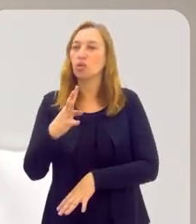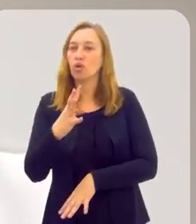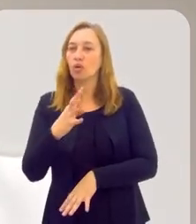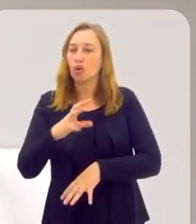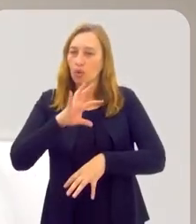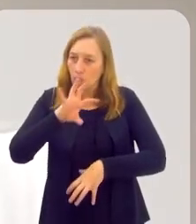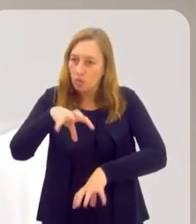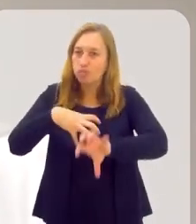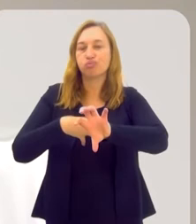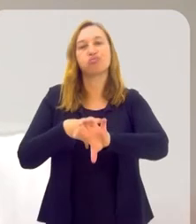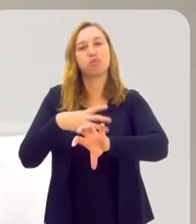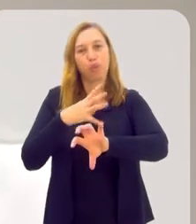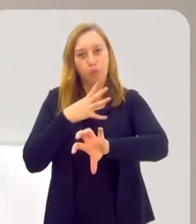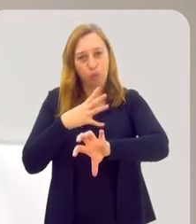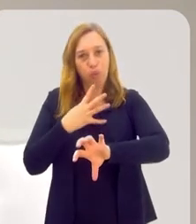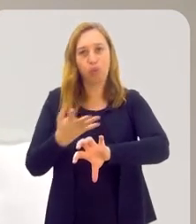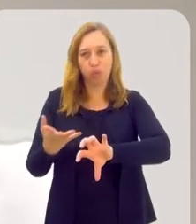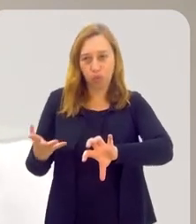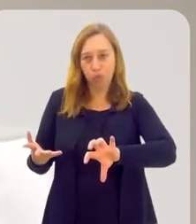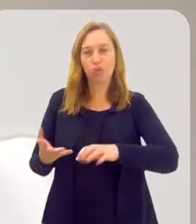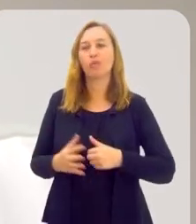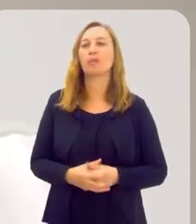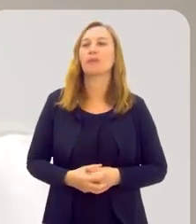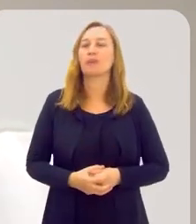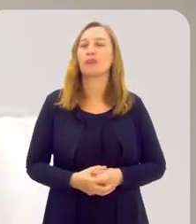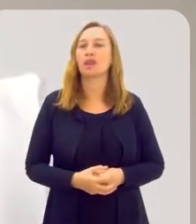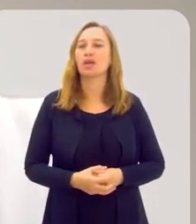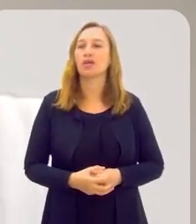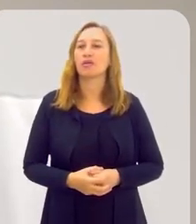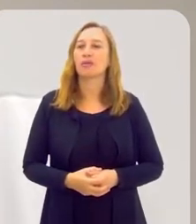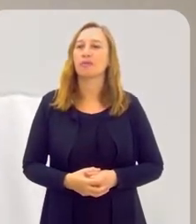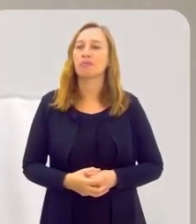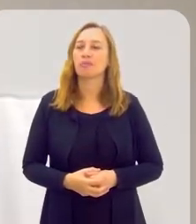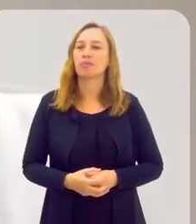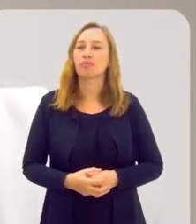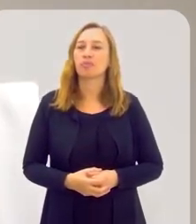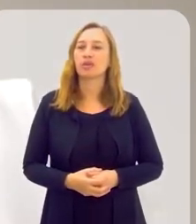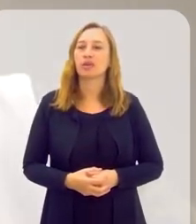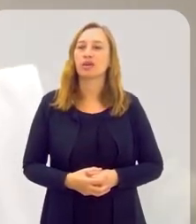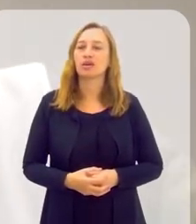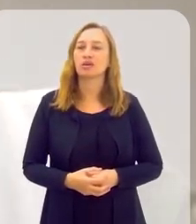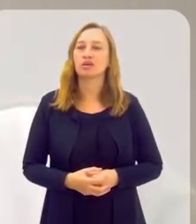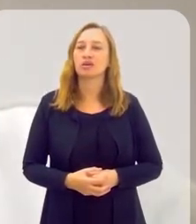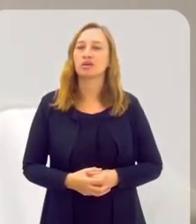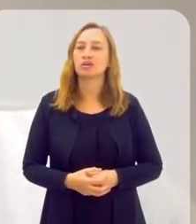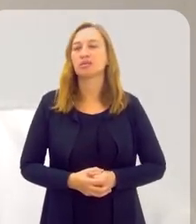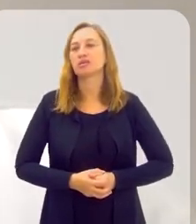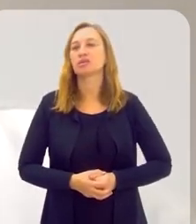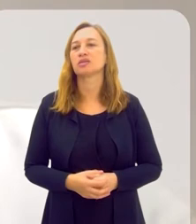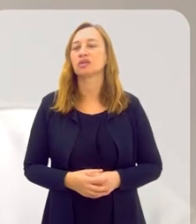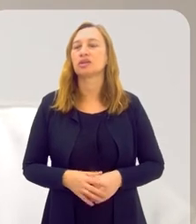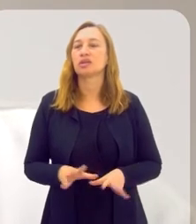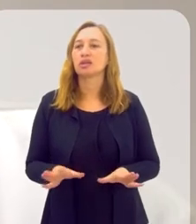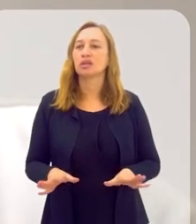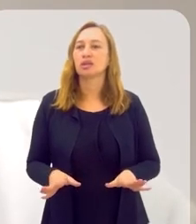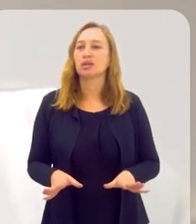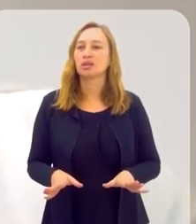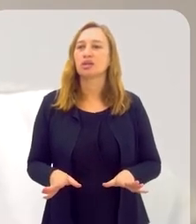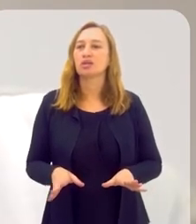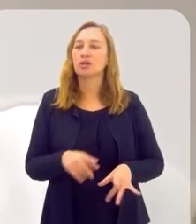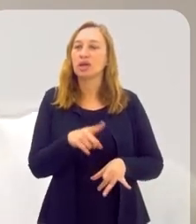prática regular, benefícios em várias escalas, em vários níveis, então também reconhecemos os benefícios especificamente para a população com